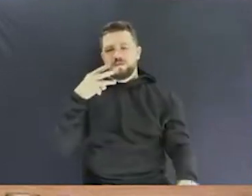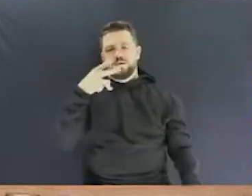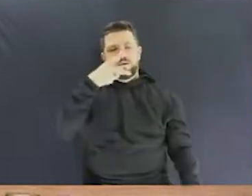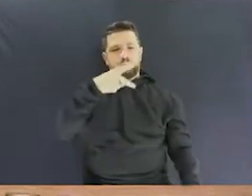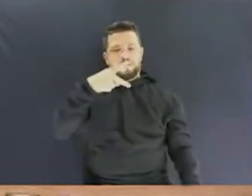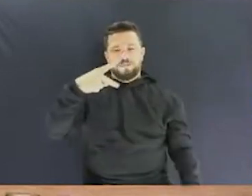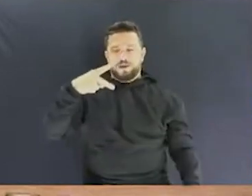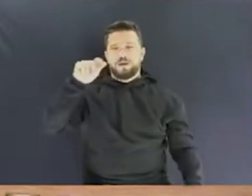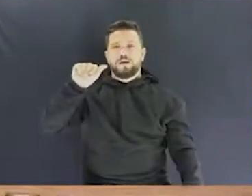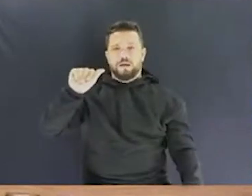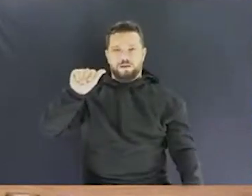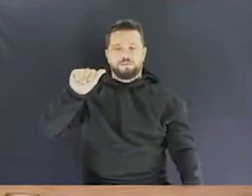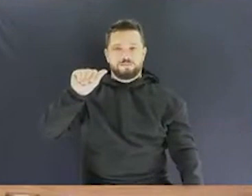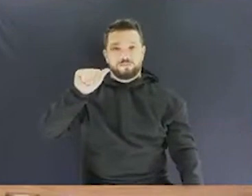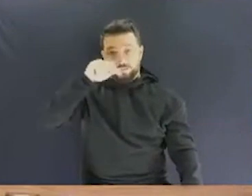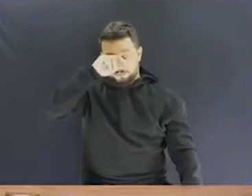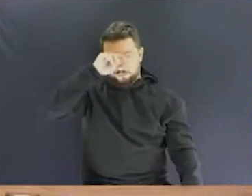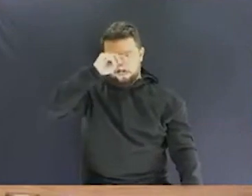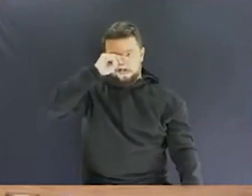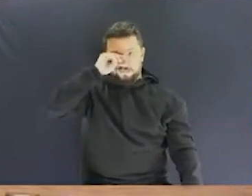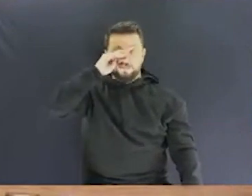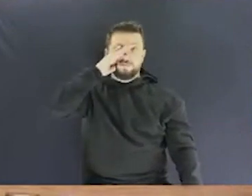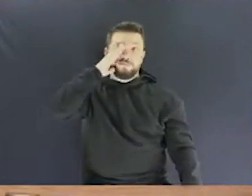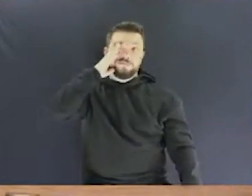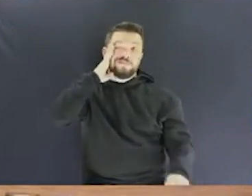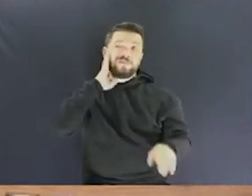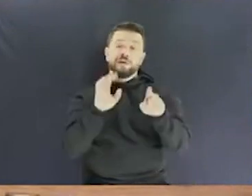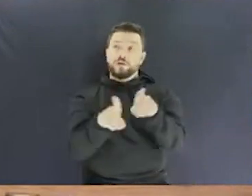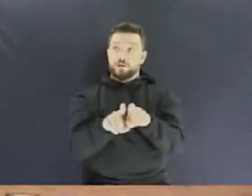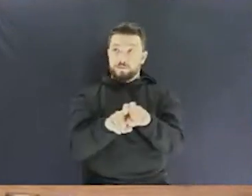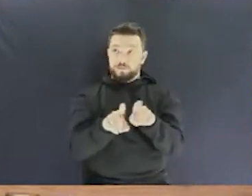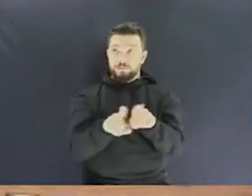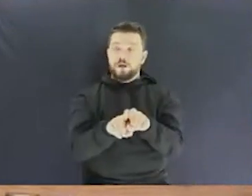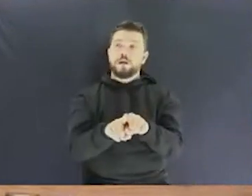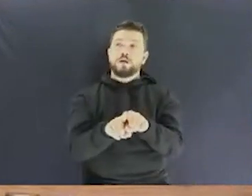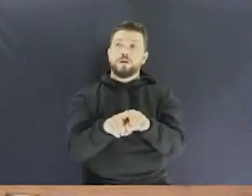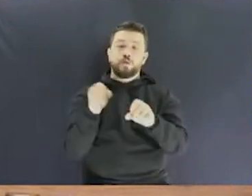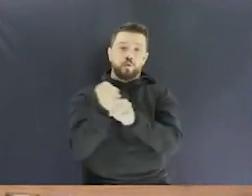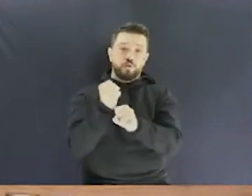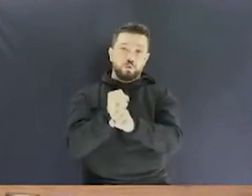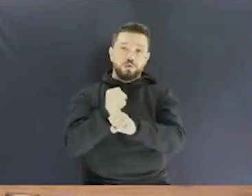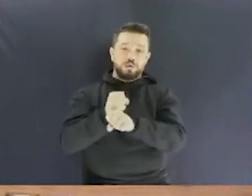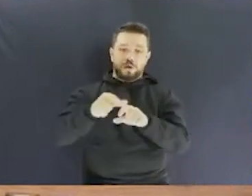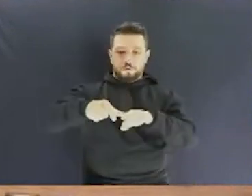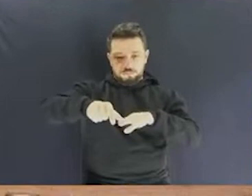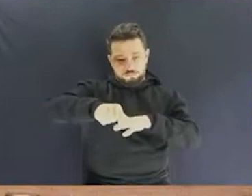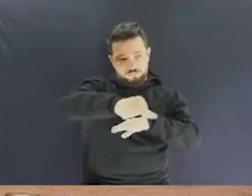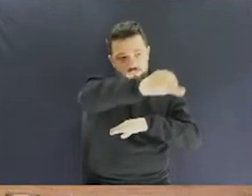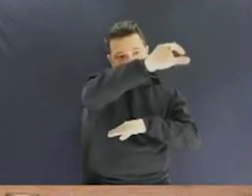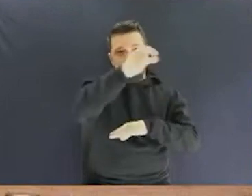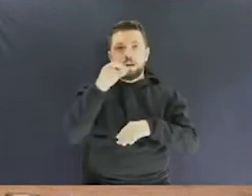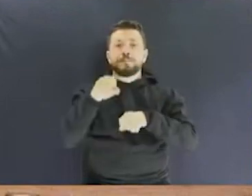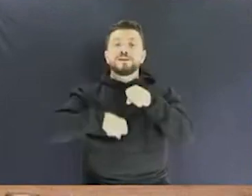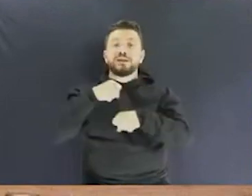calçadas, ali na parte do rosto da cidade, e também de ciclovias, isso seja entregue integralmente até o final de